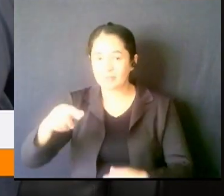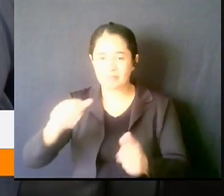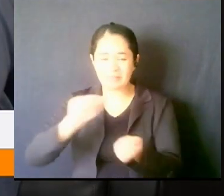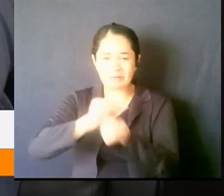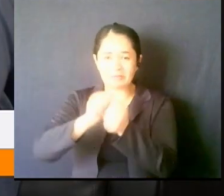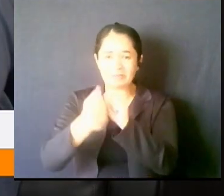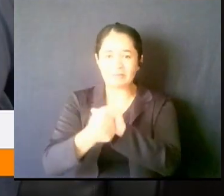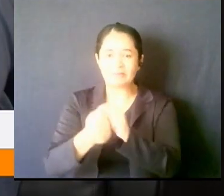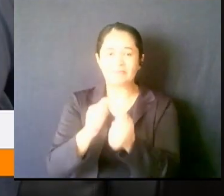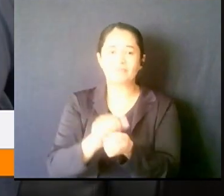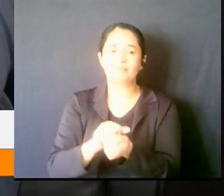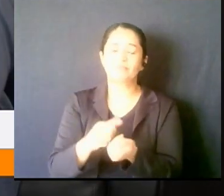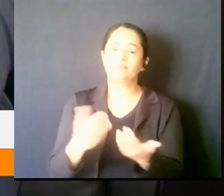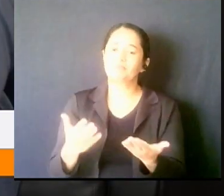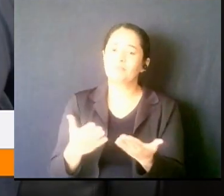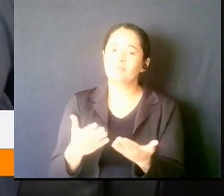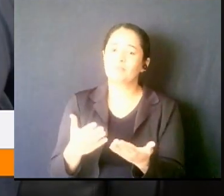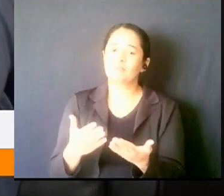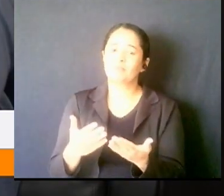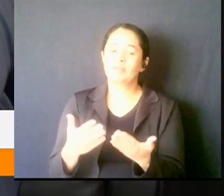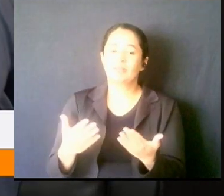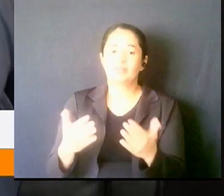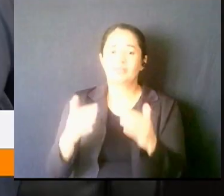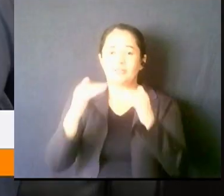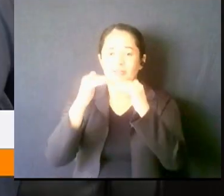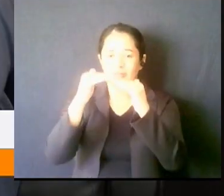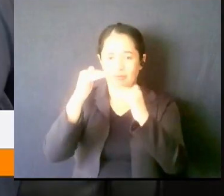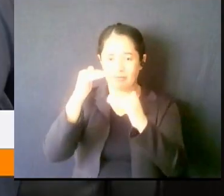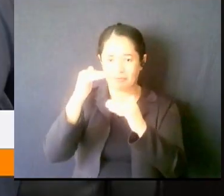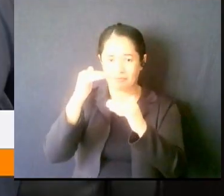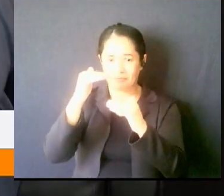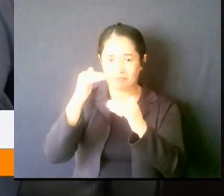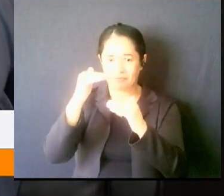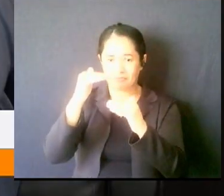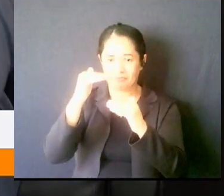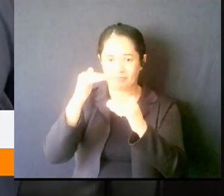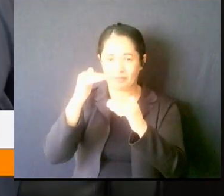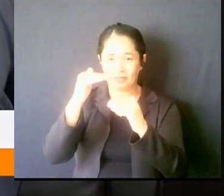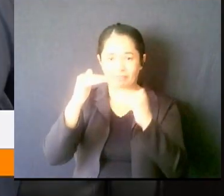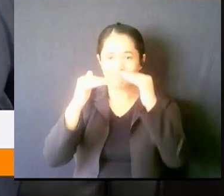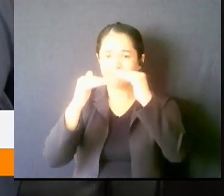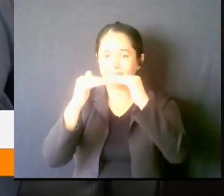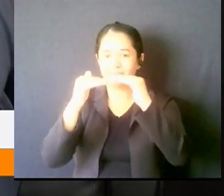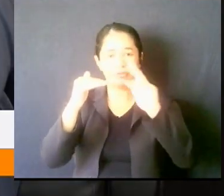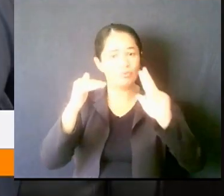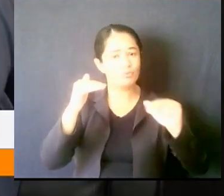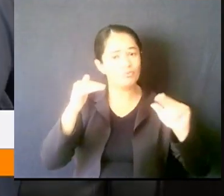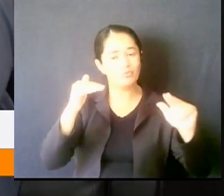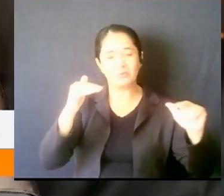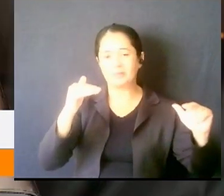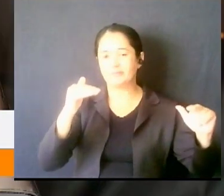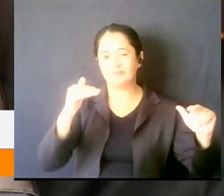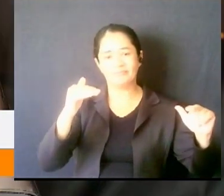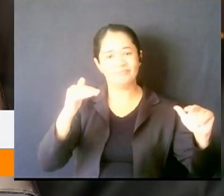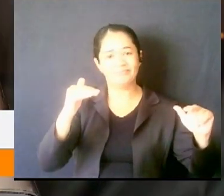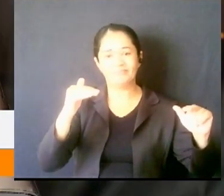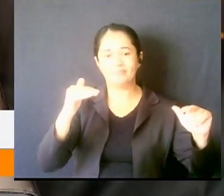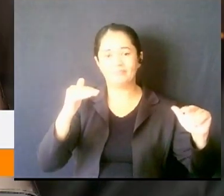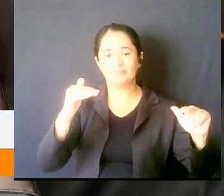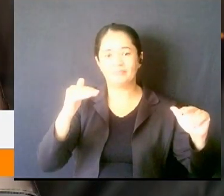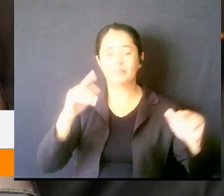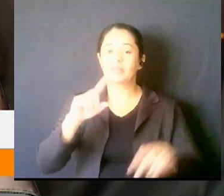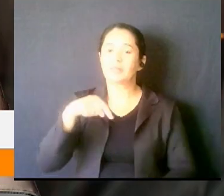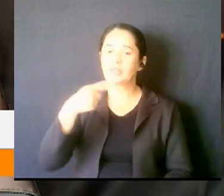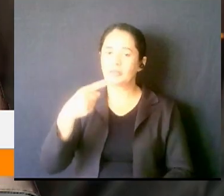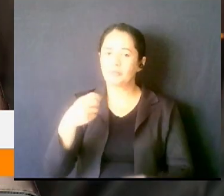você já sai de um patamar baixo que nunca vai se igualar, tá? Depois a gente pode falar um pouco da questão de